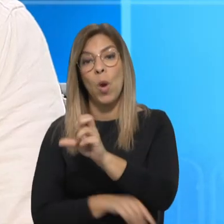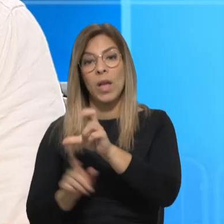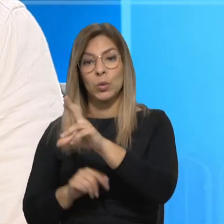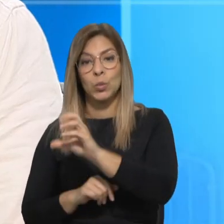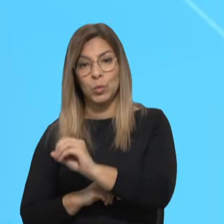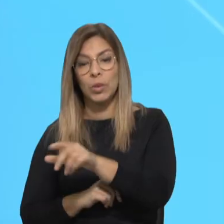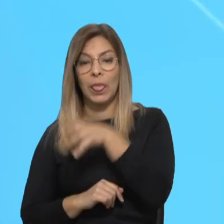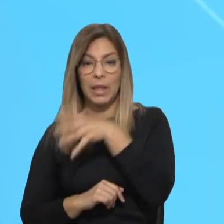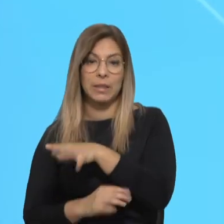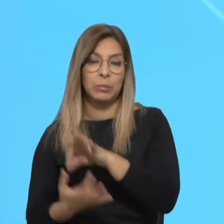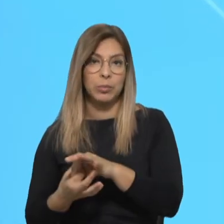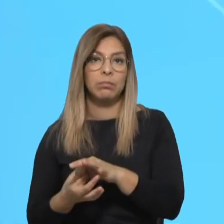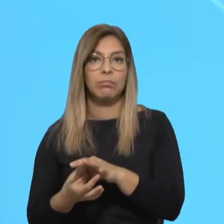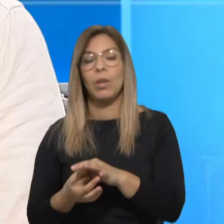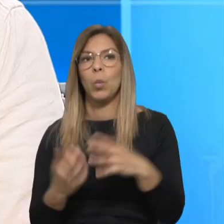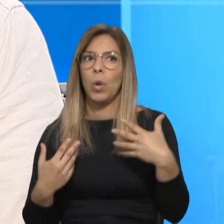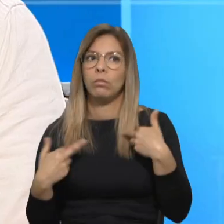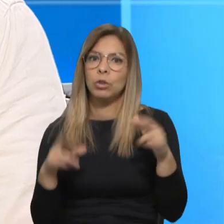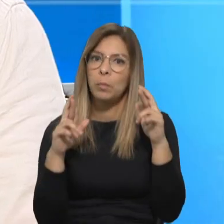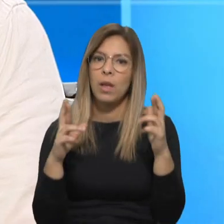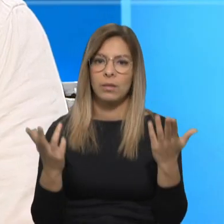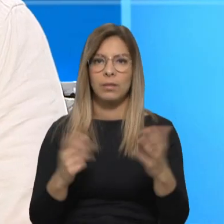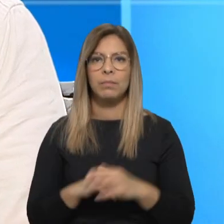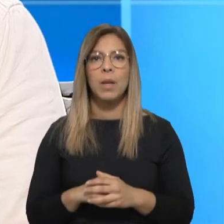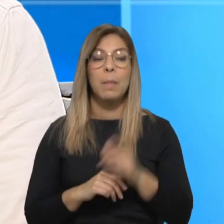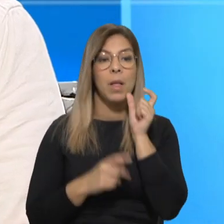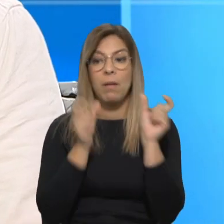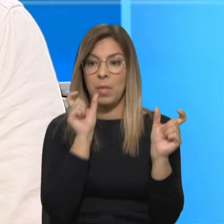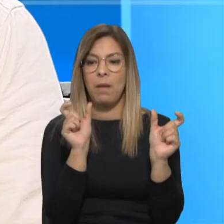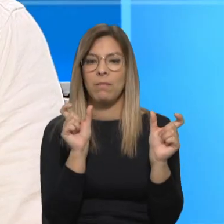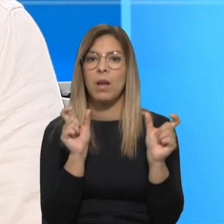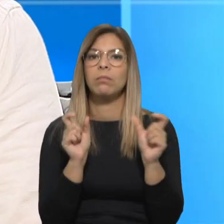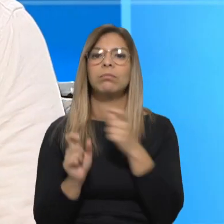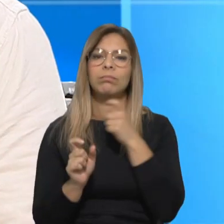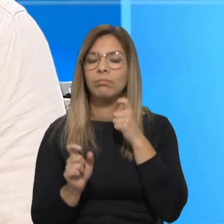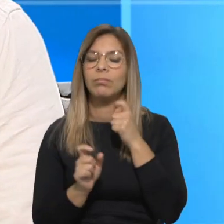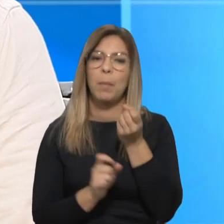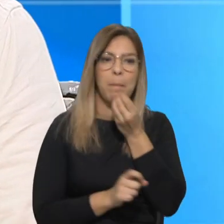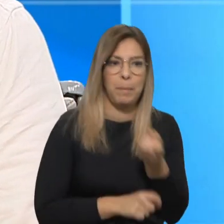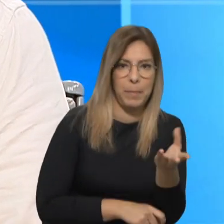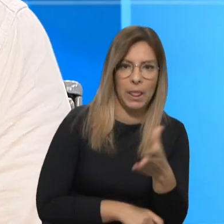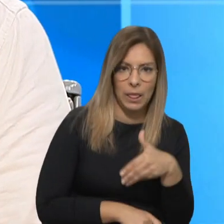de comentário em torno do tópico da esperança. Estas duas palavras que o Padre João evidenciou, perdão e acolhimento, estão aqui no